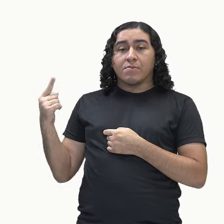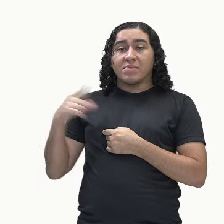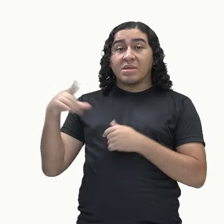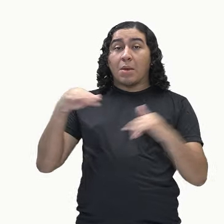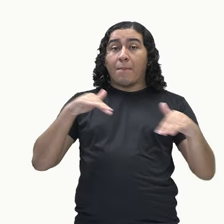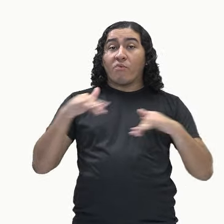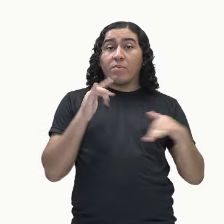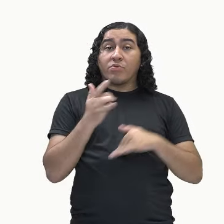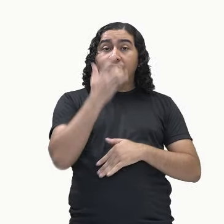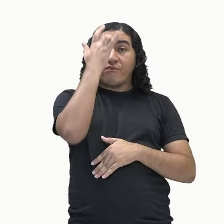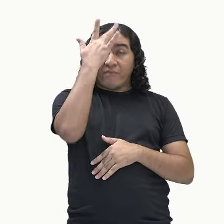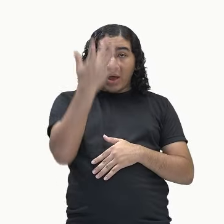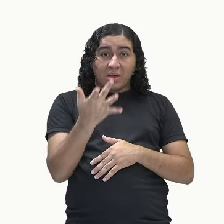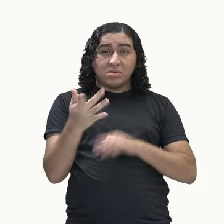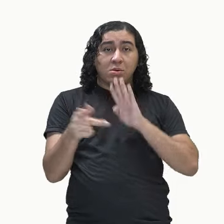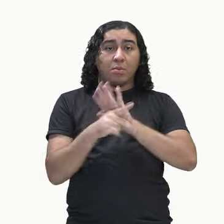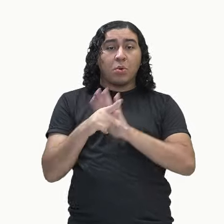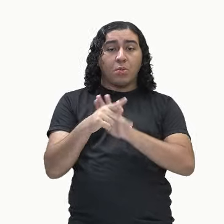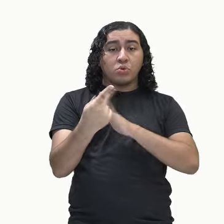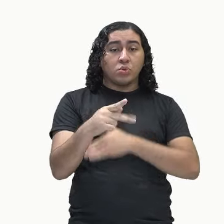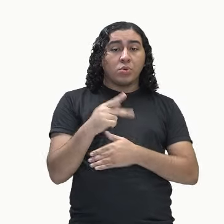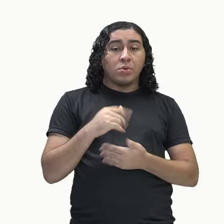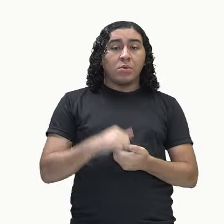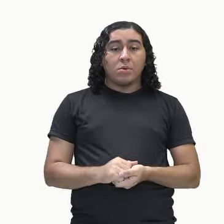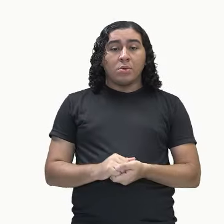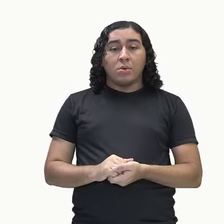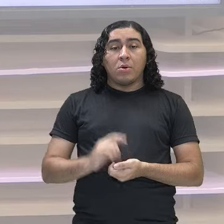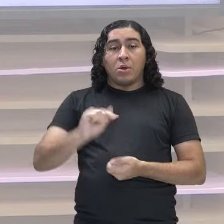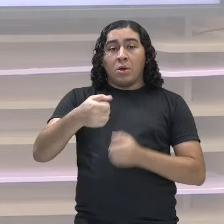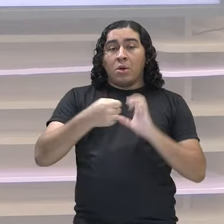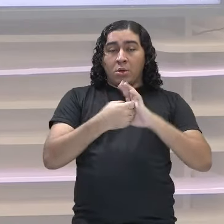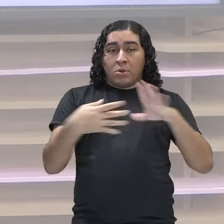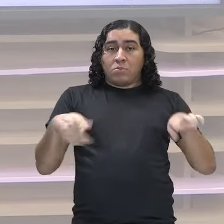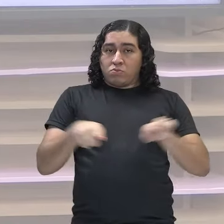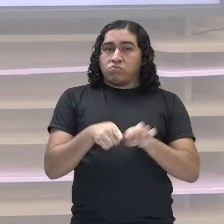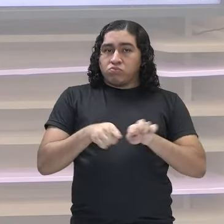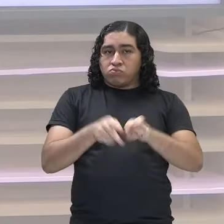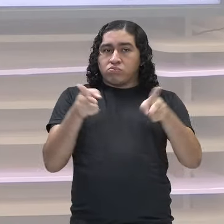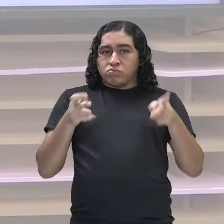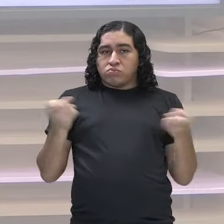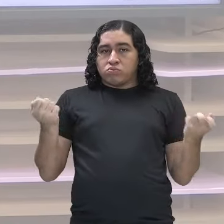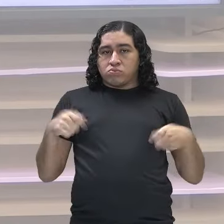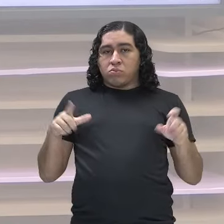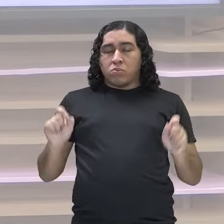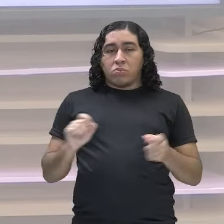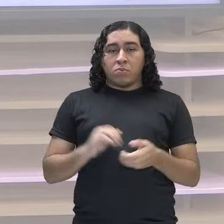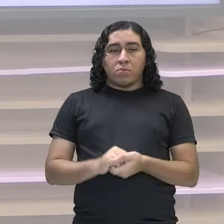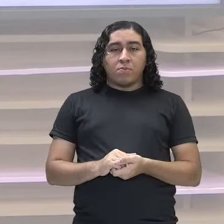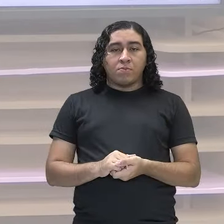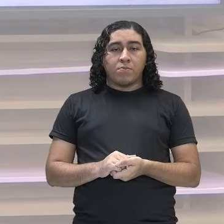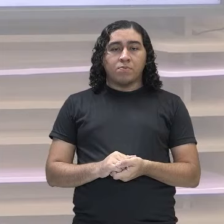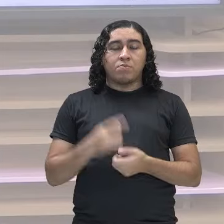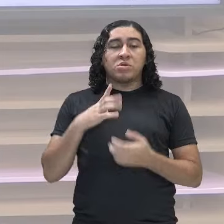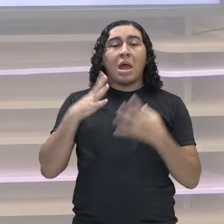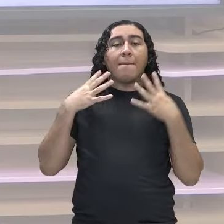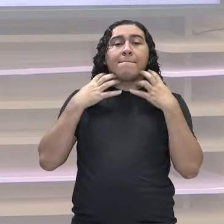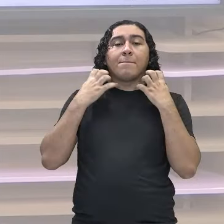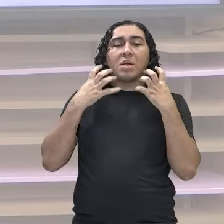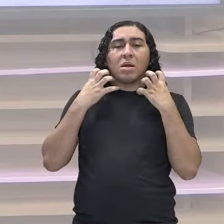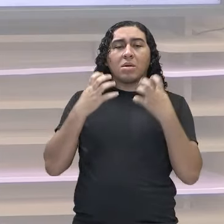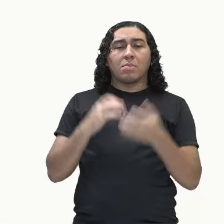movimentação dessas espécies. Uma outra característica que a gente consegue observar são as brânquias, nessas estruturas como